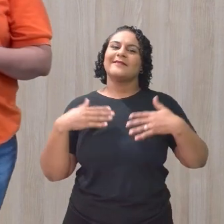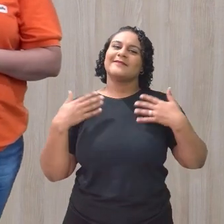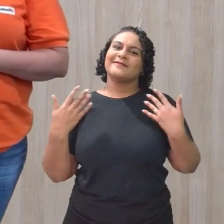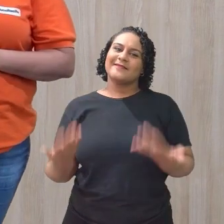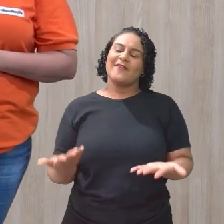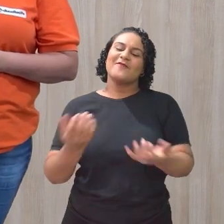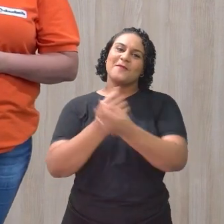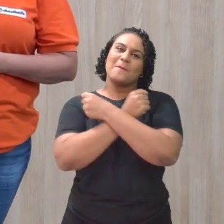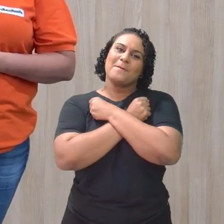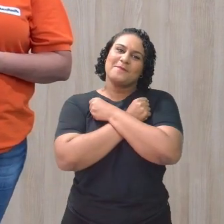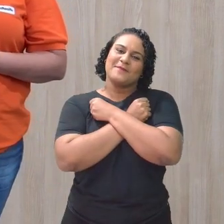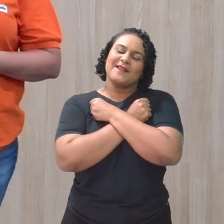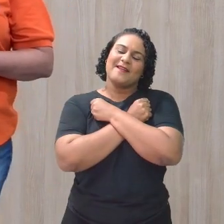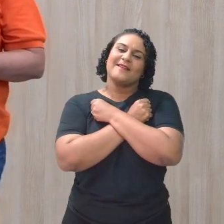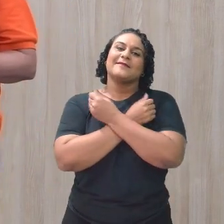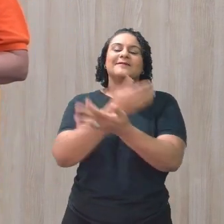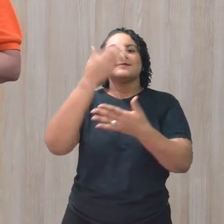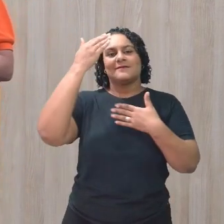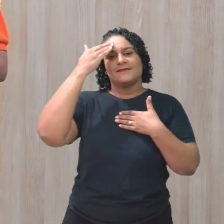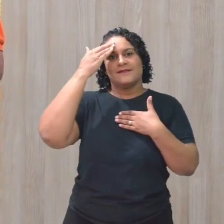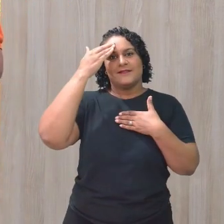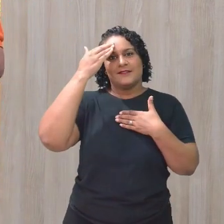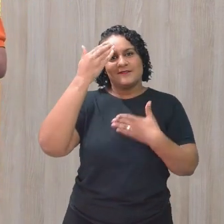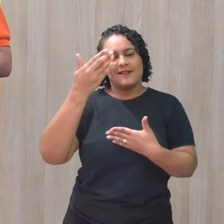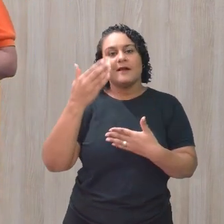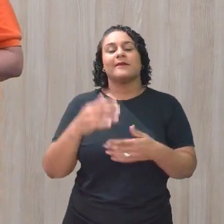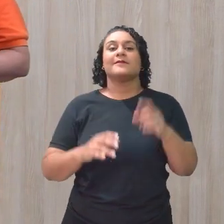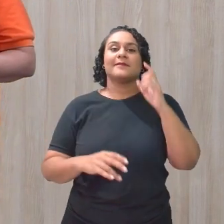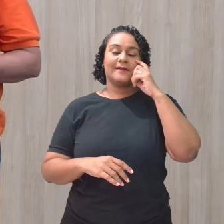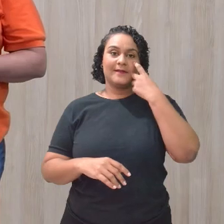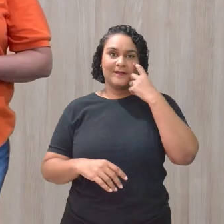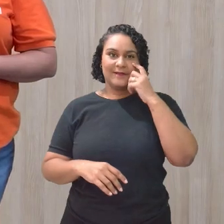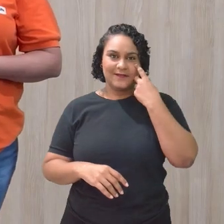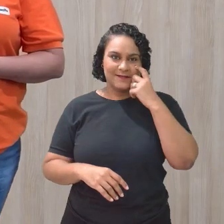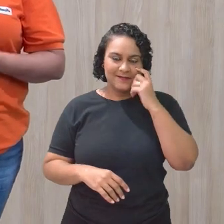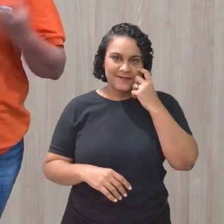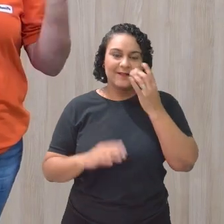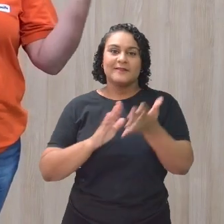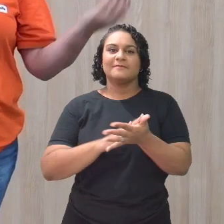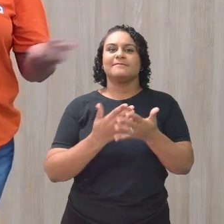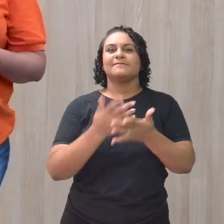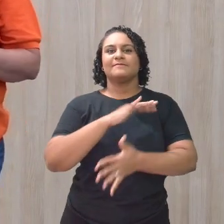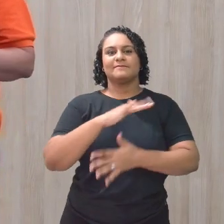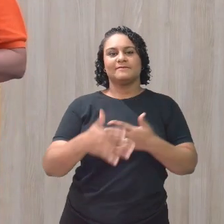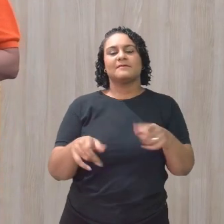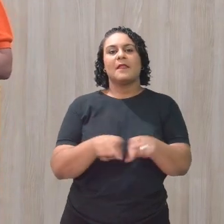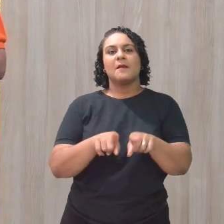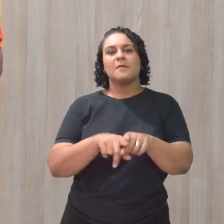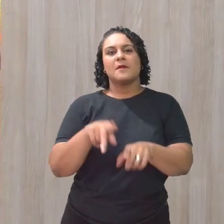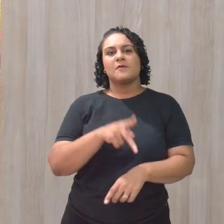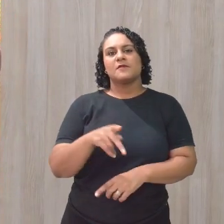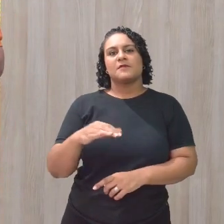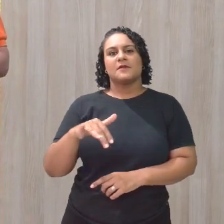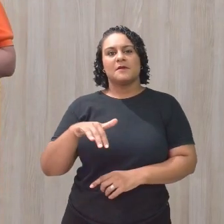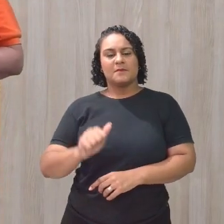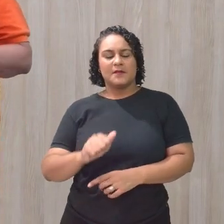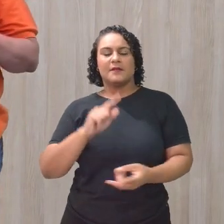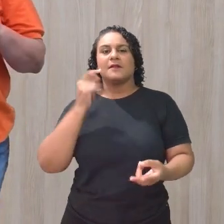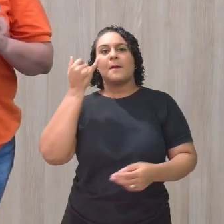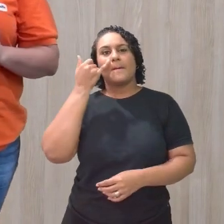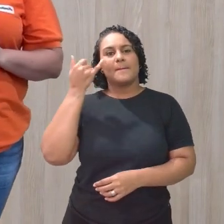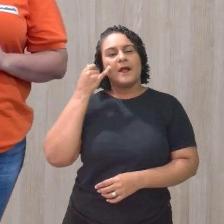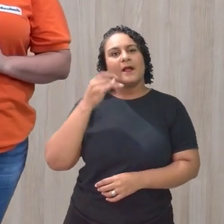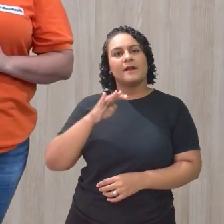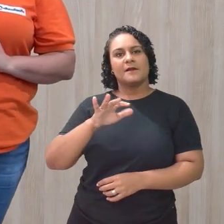aqui o meu abraço, minha gratidão, não é? A Elaine, a nossa intérprete, professora Camille, Billy Bia, que fica